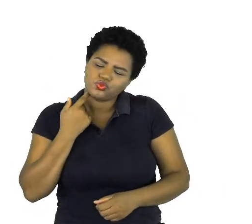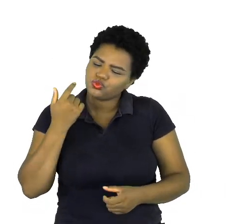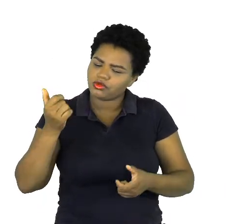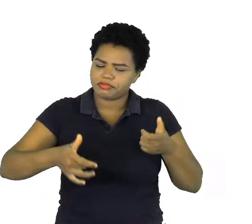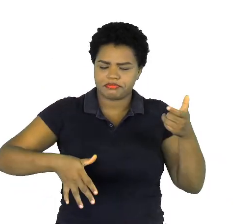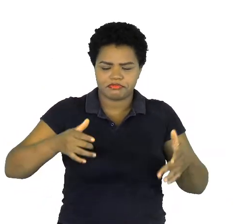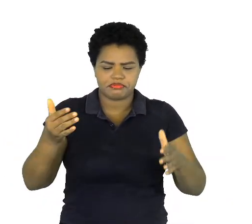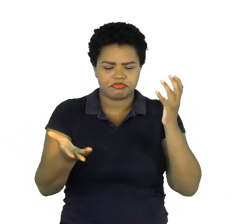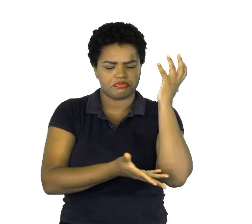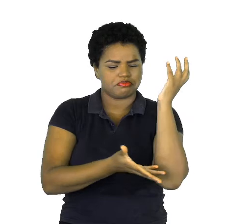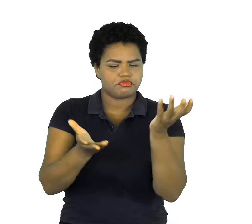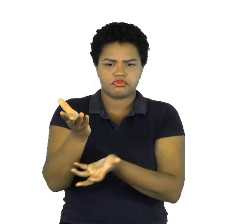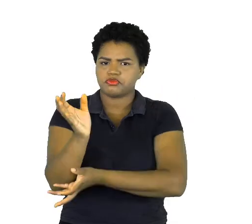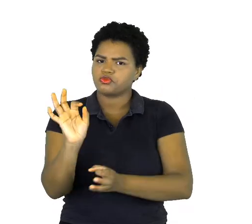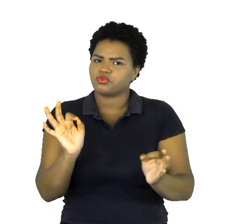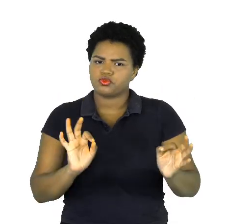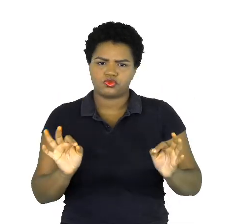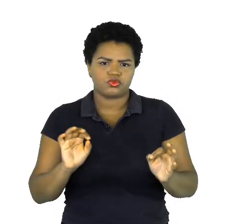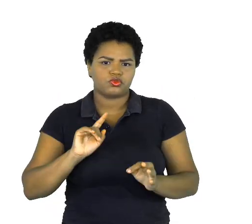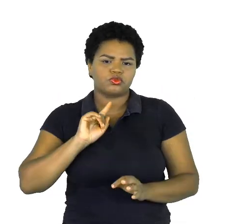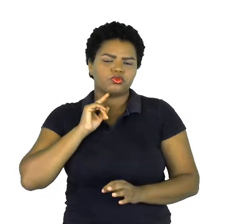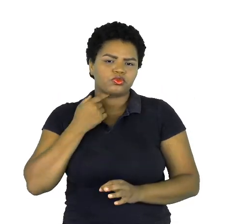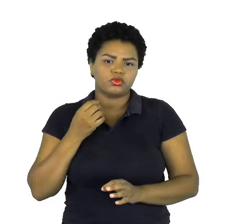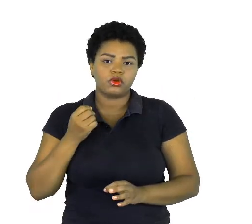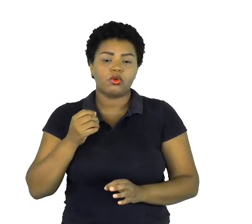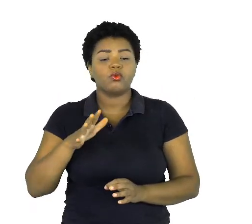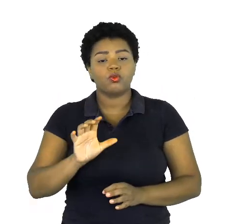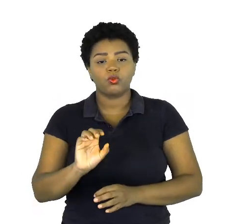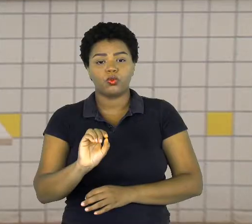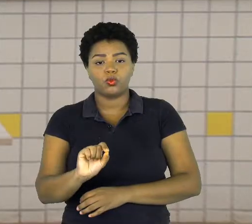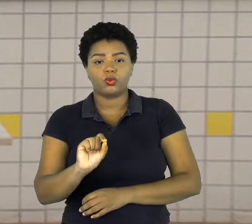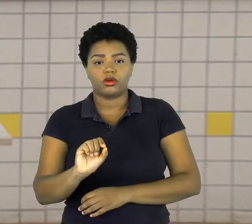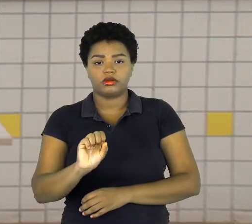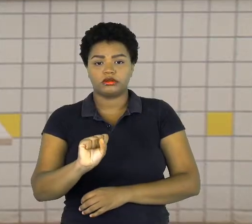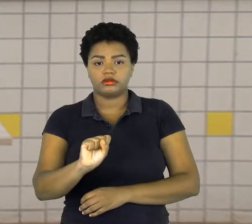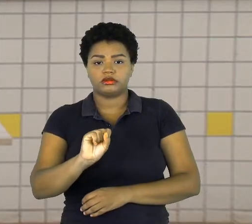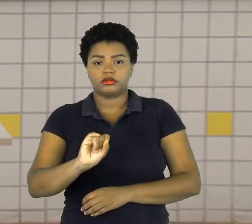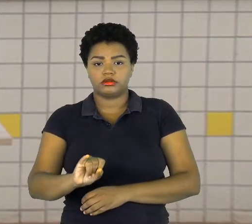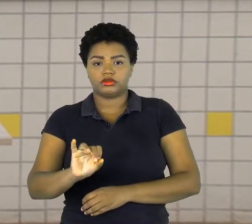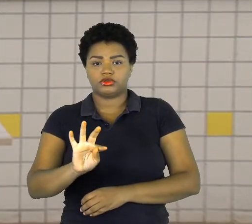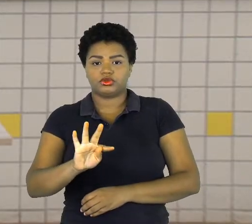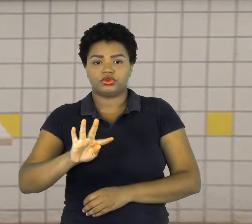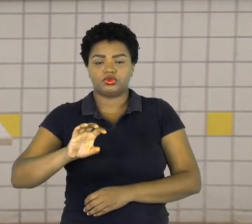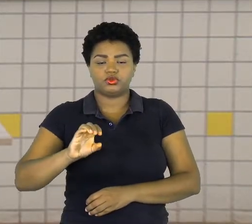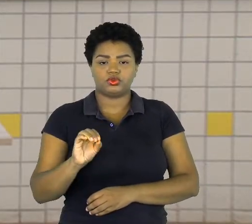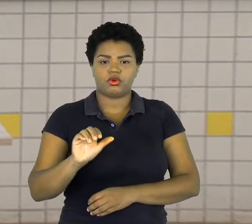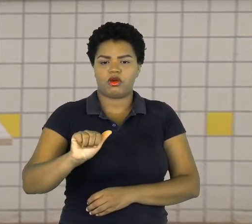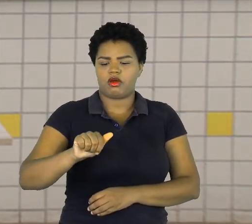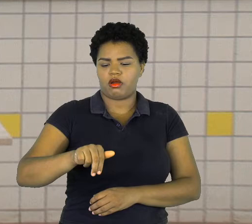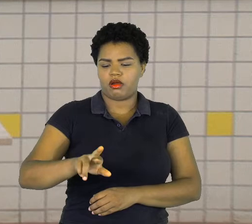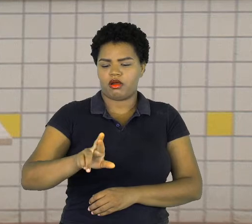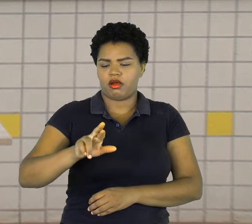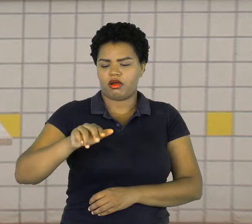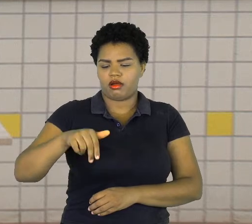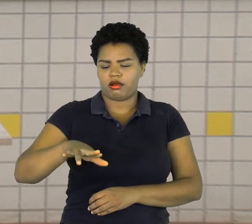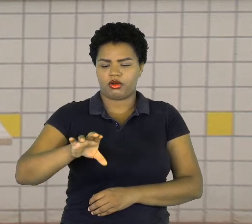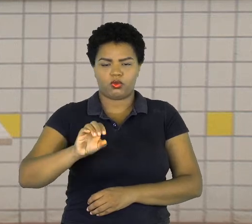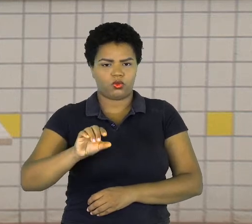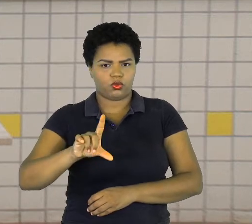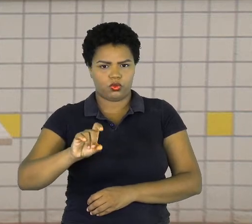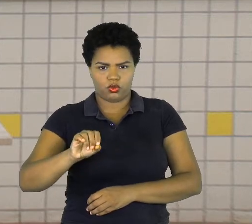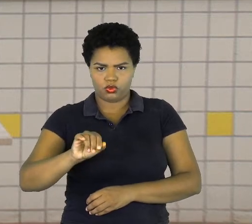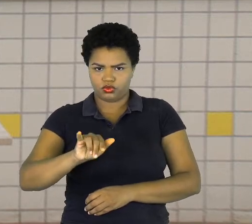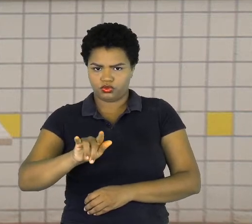pintar, poluir os sítios arqueológicos. Eles são áreas protegidas. Quarto tipo,